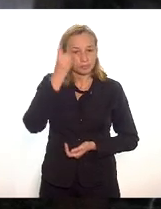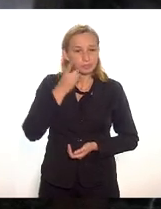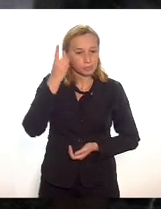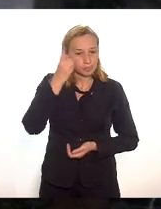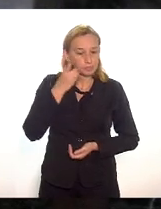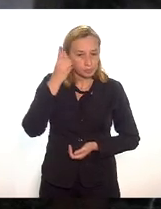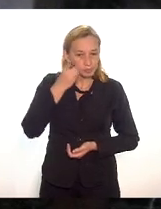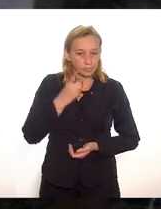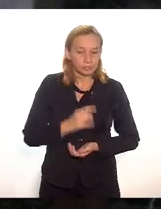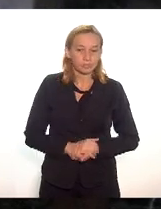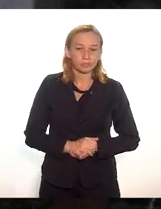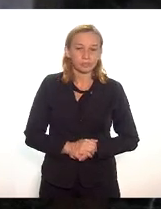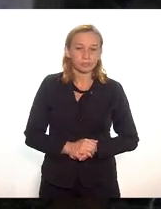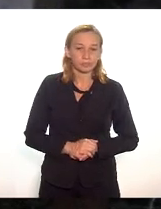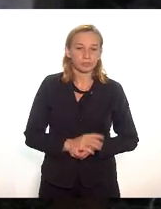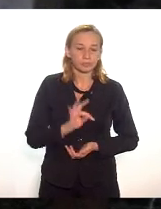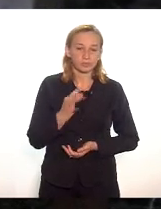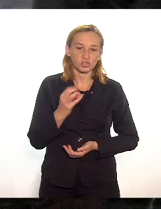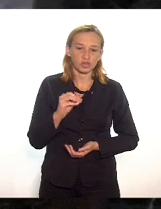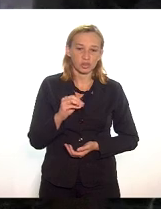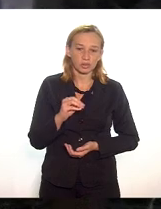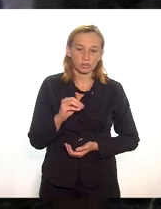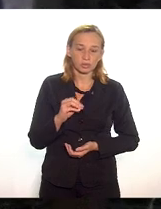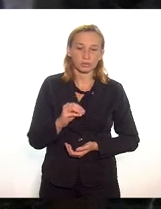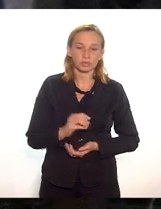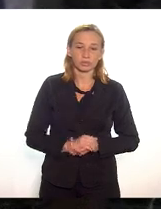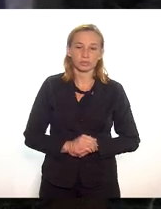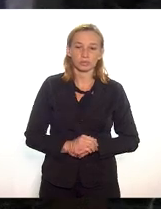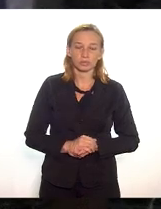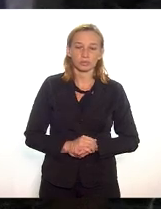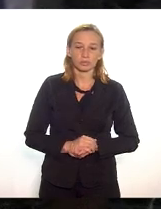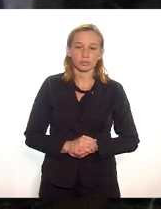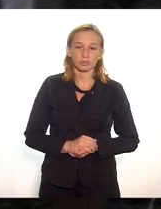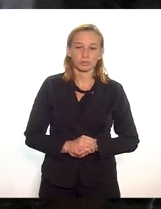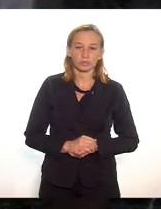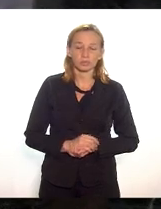Deputado Tiago Pampolha. Oh,